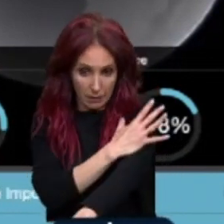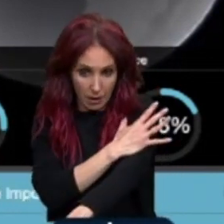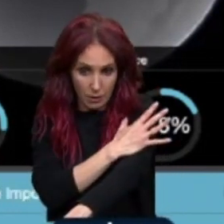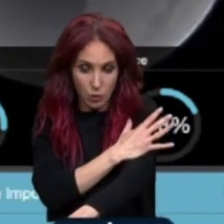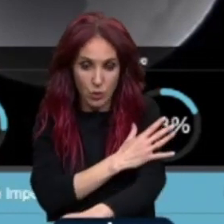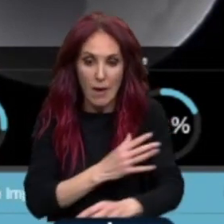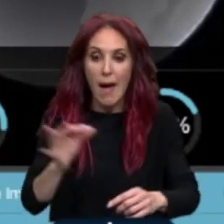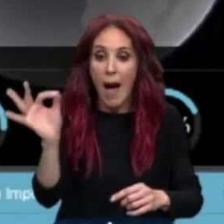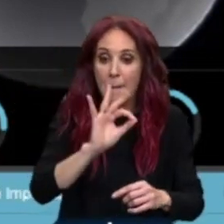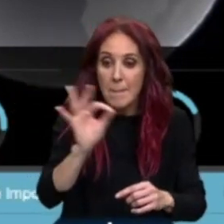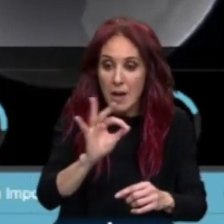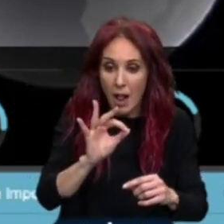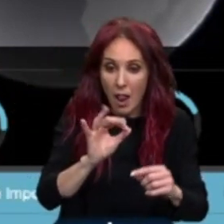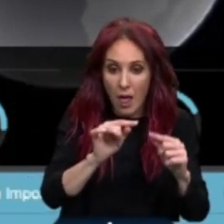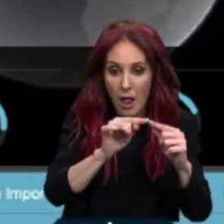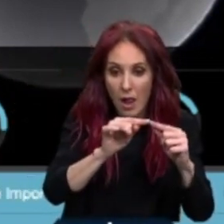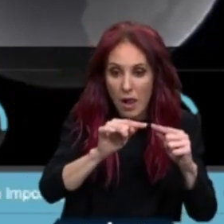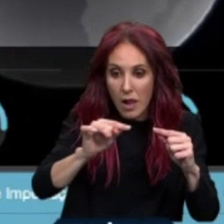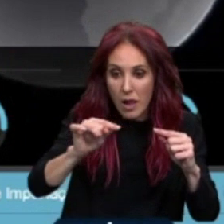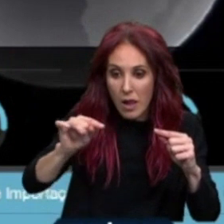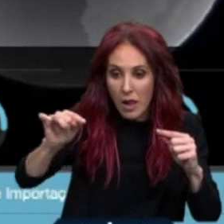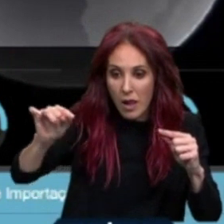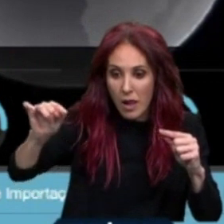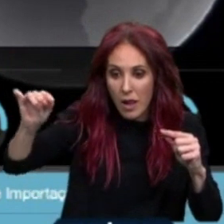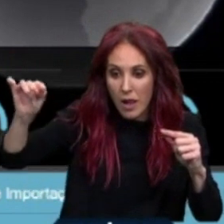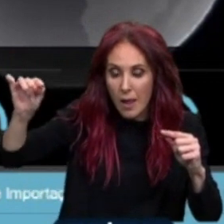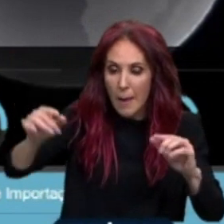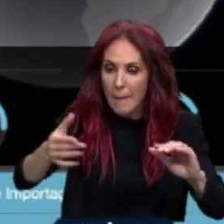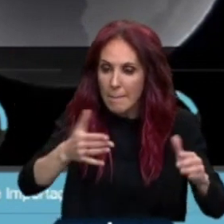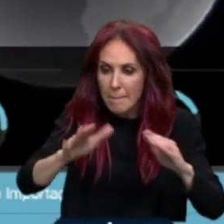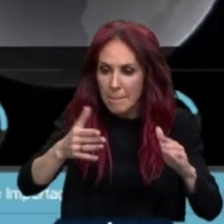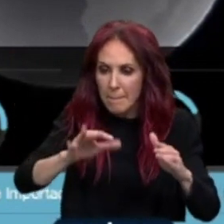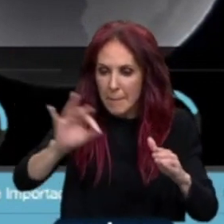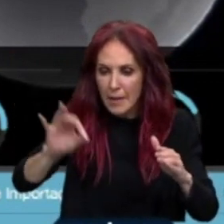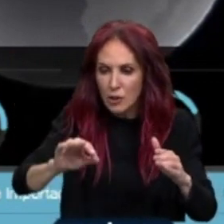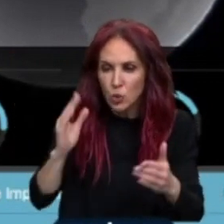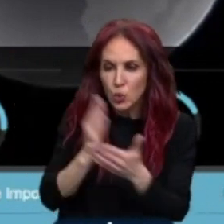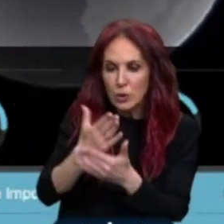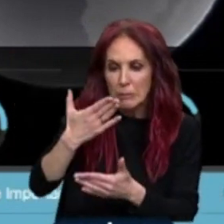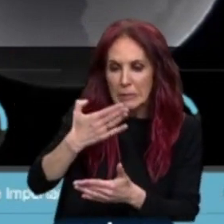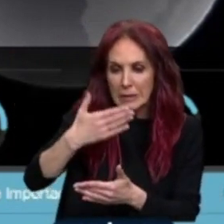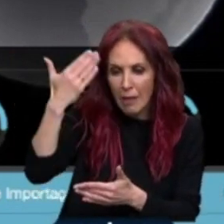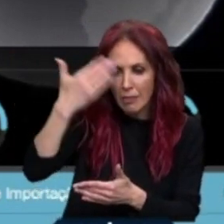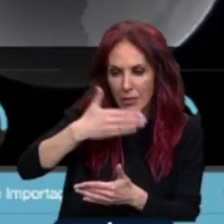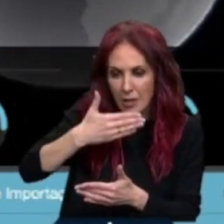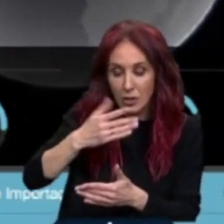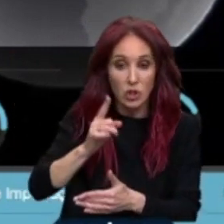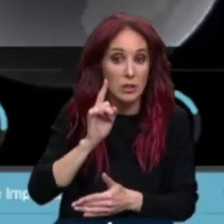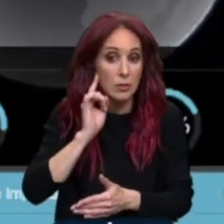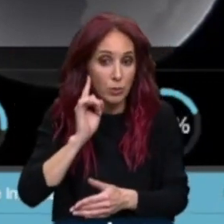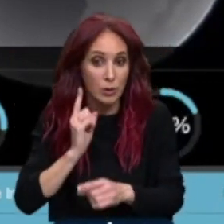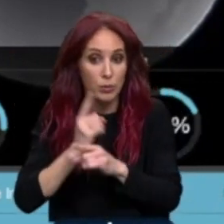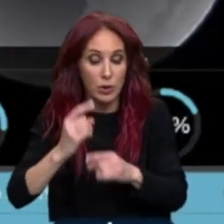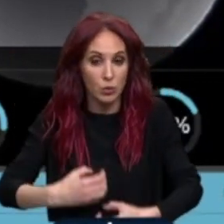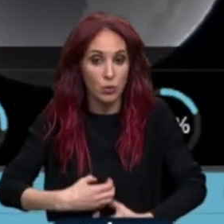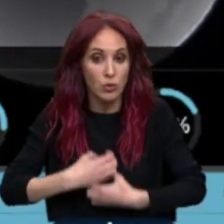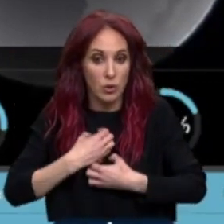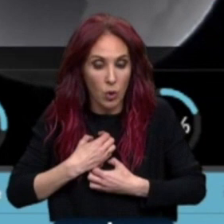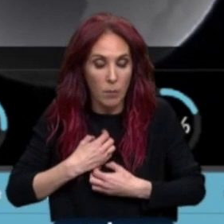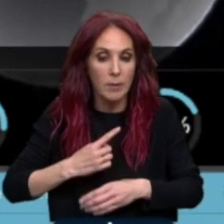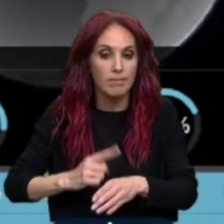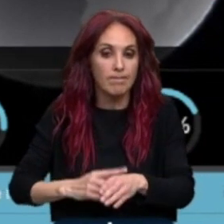linha amarela, esta linha amarela que acompanha, é a média móvel dos últimos 7 dias. Porquê é que isso é importante? Porque os sintomas